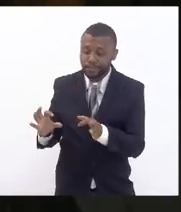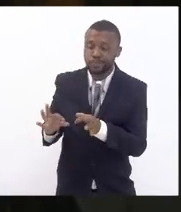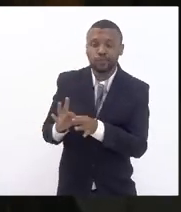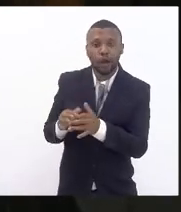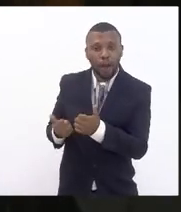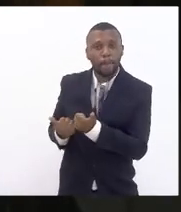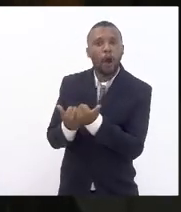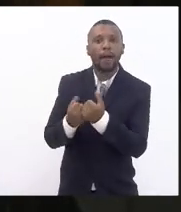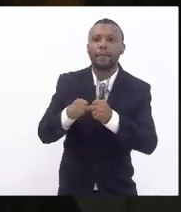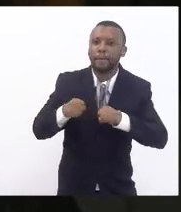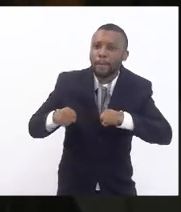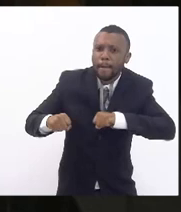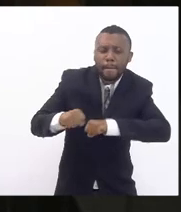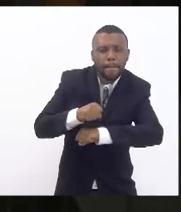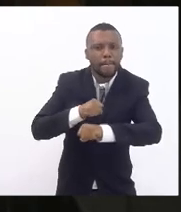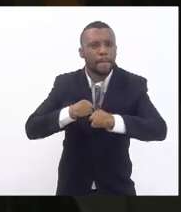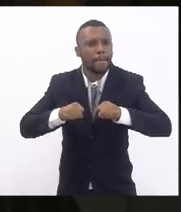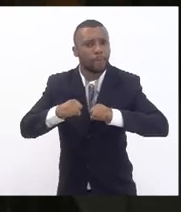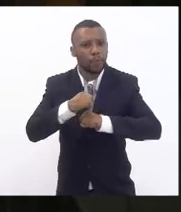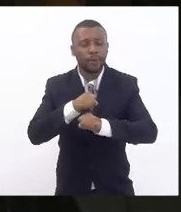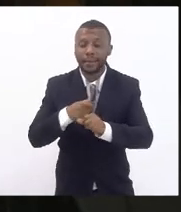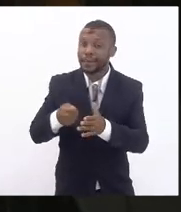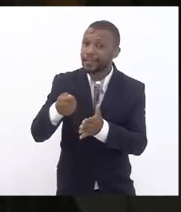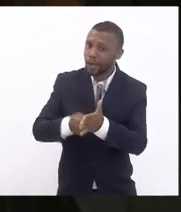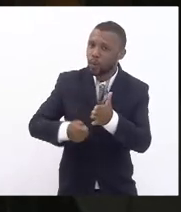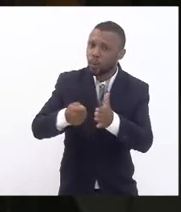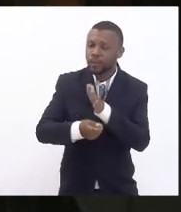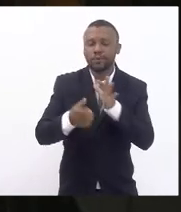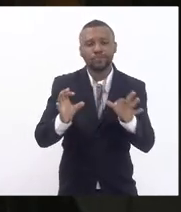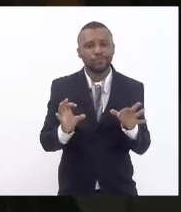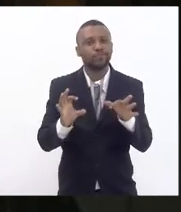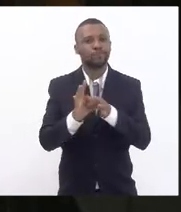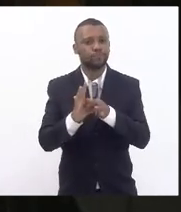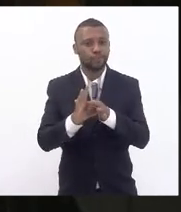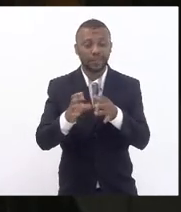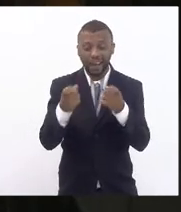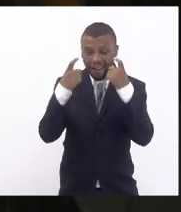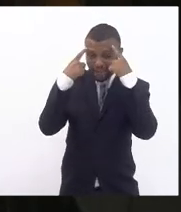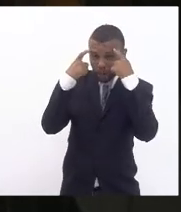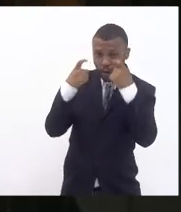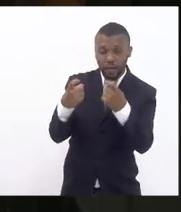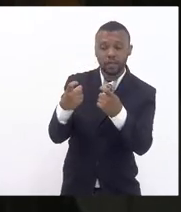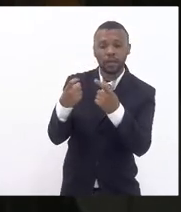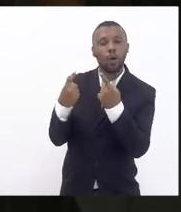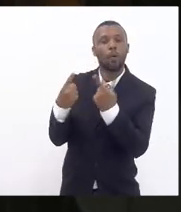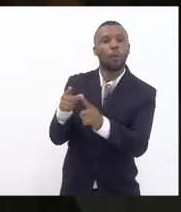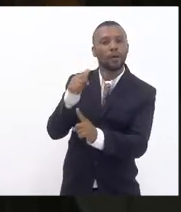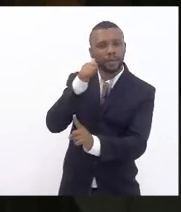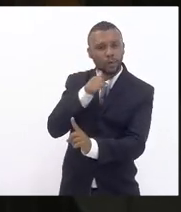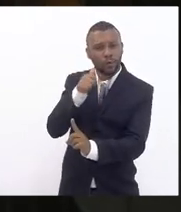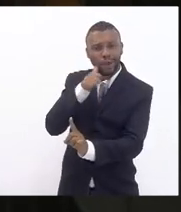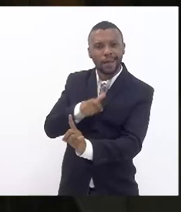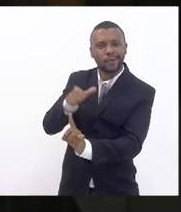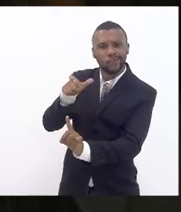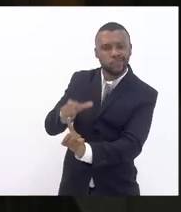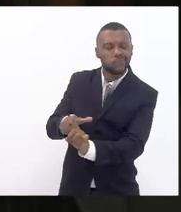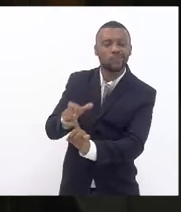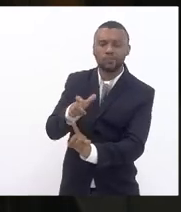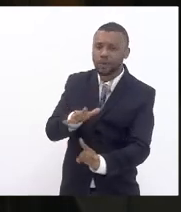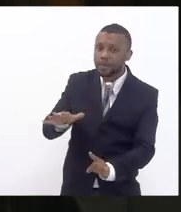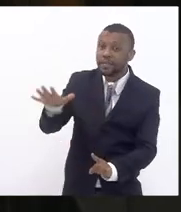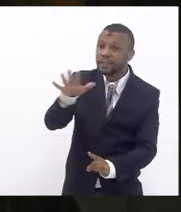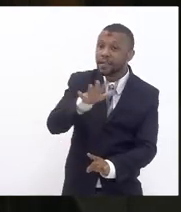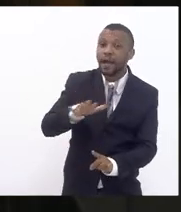muito conectadas, não é, Tia Ju, no Brasil, né? Porque a luta, a violência contra a mulher se pratica contra as mulheres de modo geral,